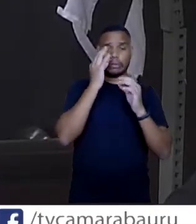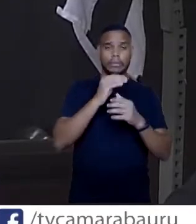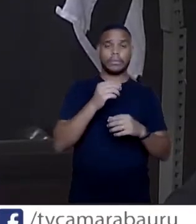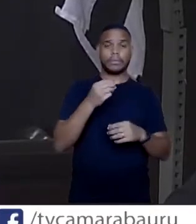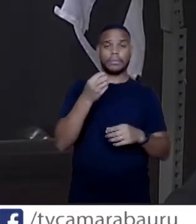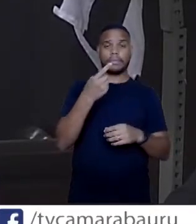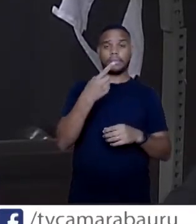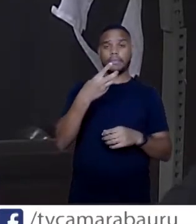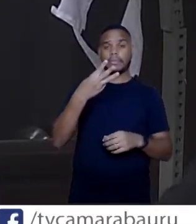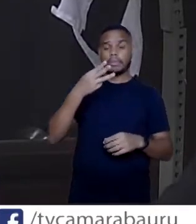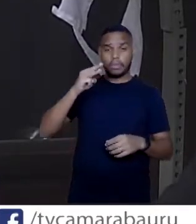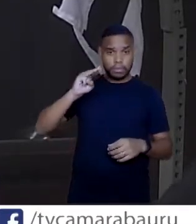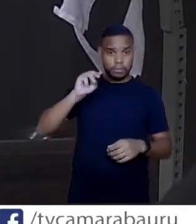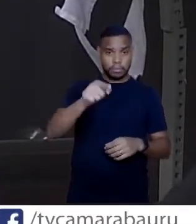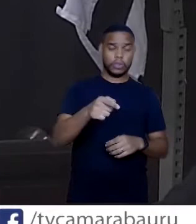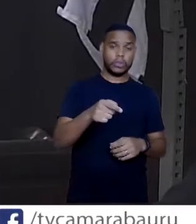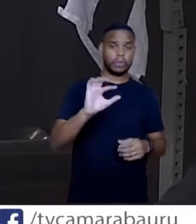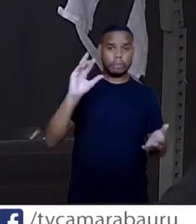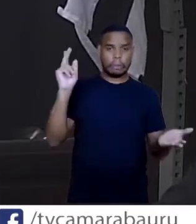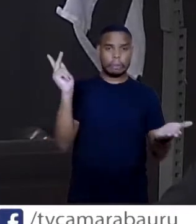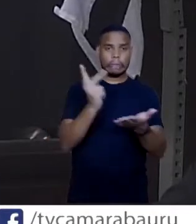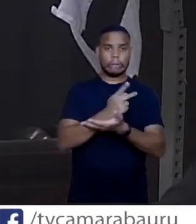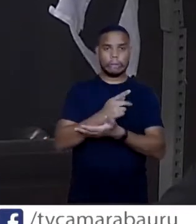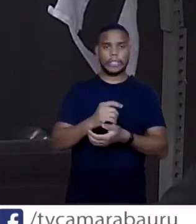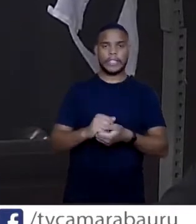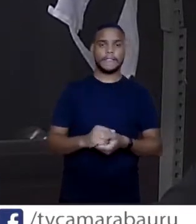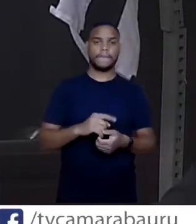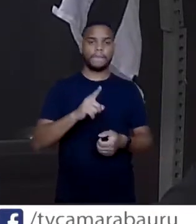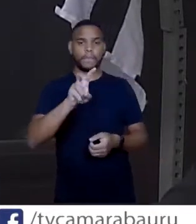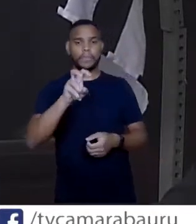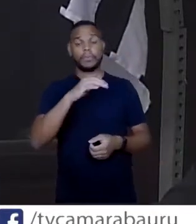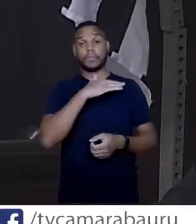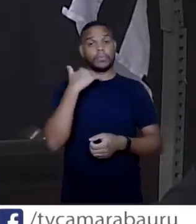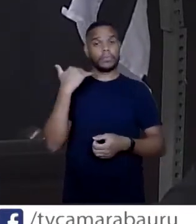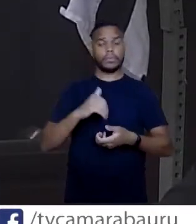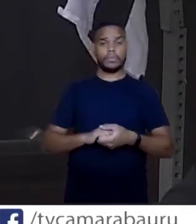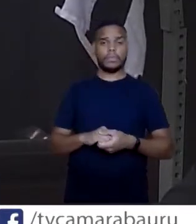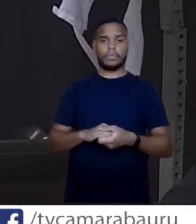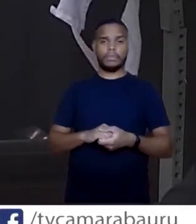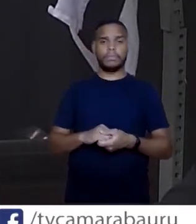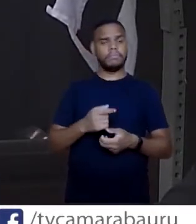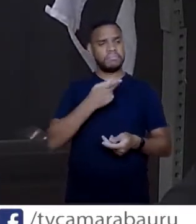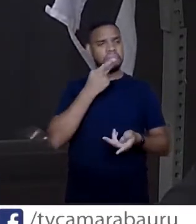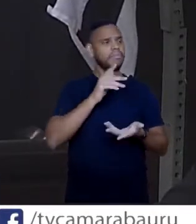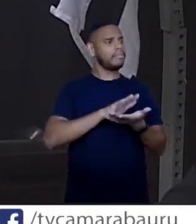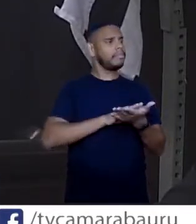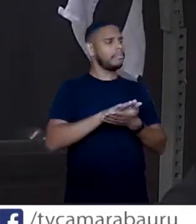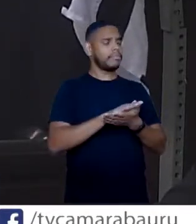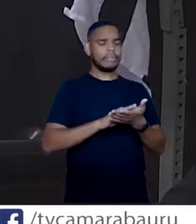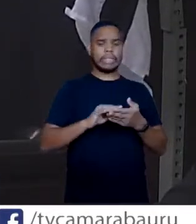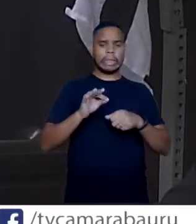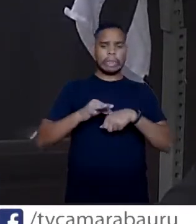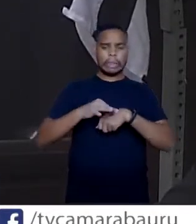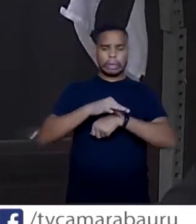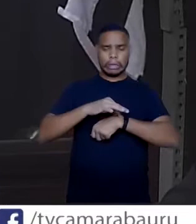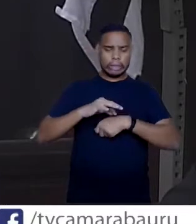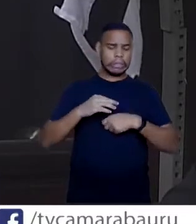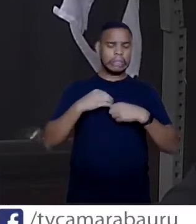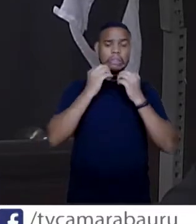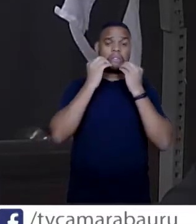casos a 15 mortes ninguém comentou sarampo a bolsa é no